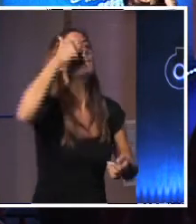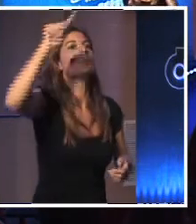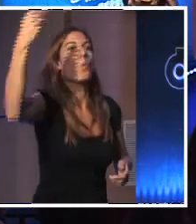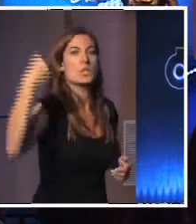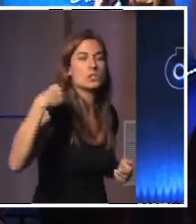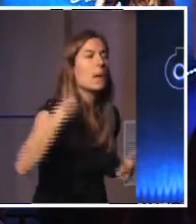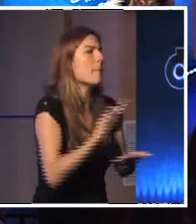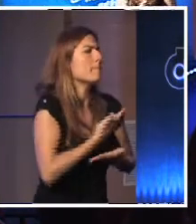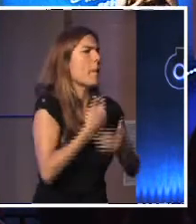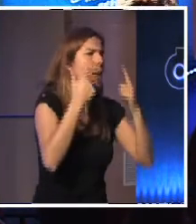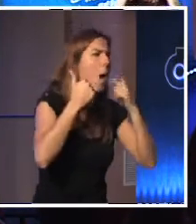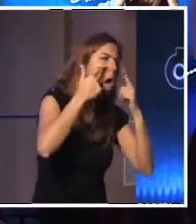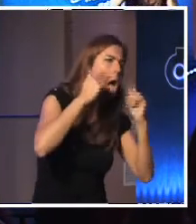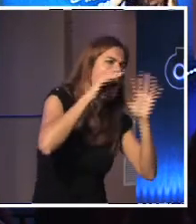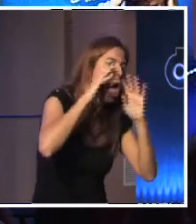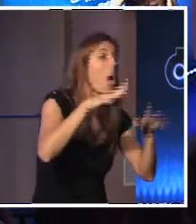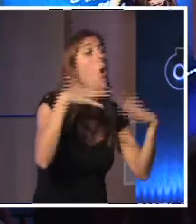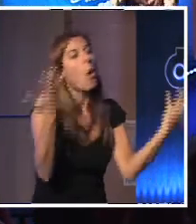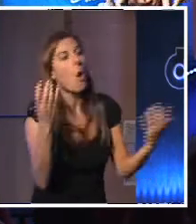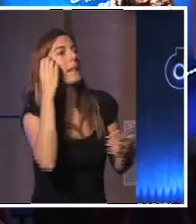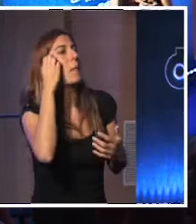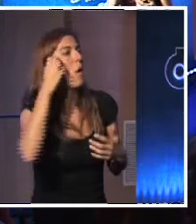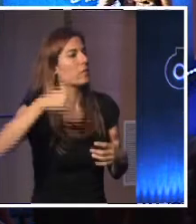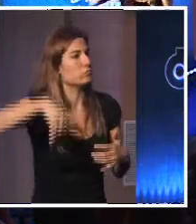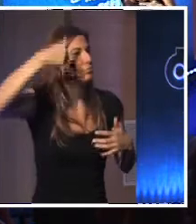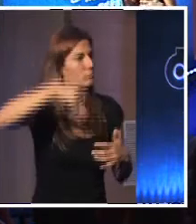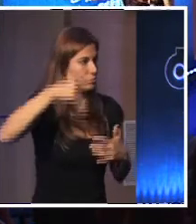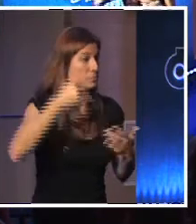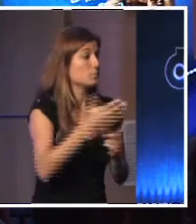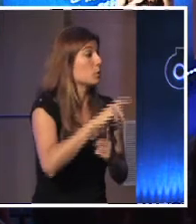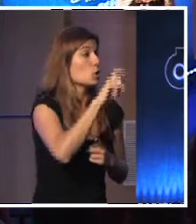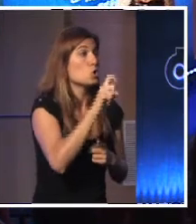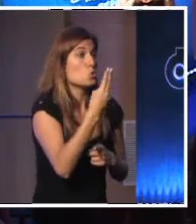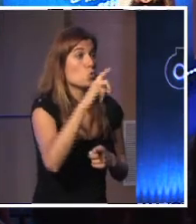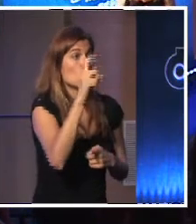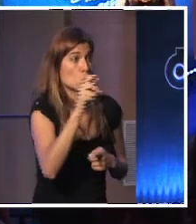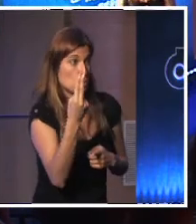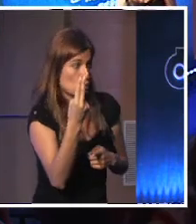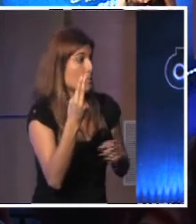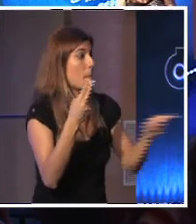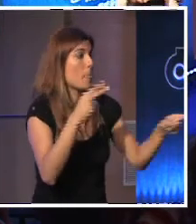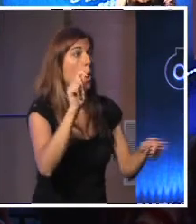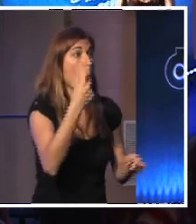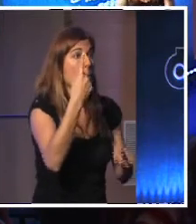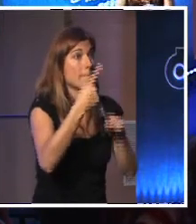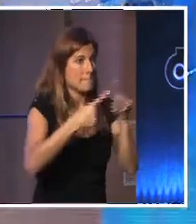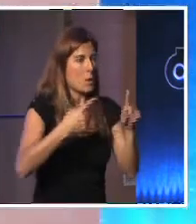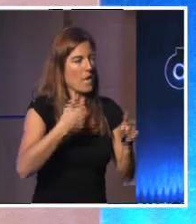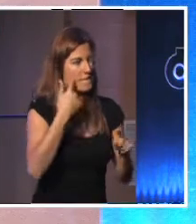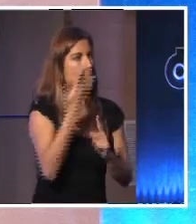o choro do bebê, os telemóveis. Temos a Zuzu, no mês e meio, é isso que eu vos quero